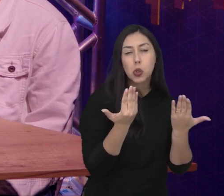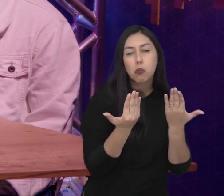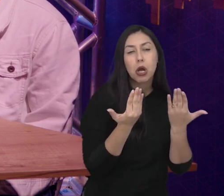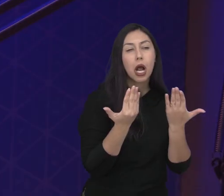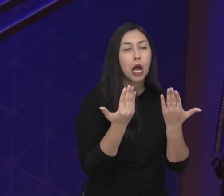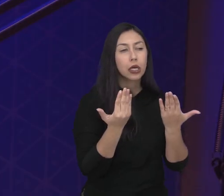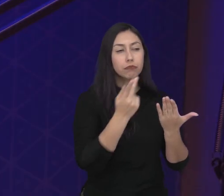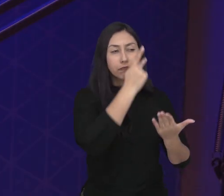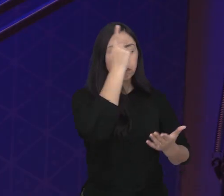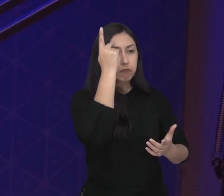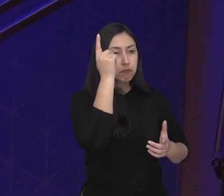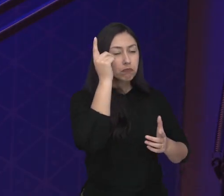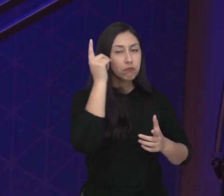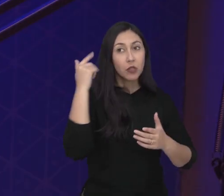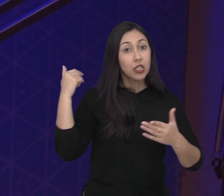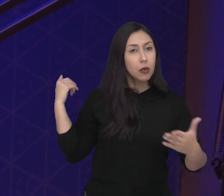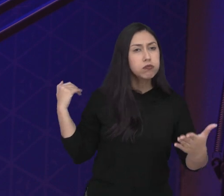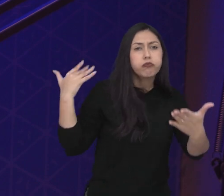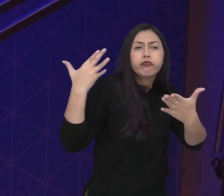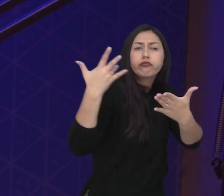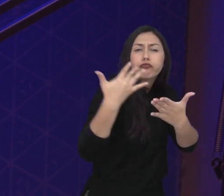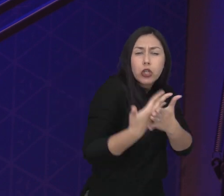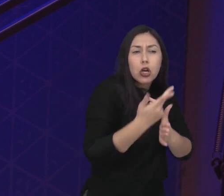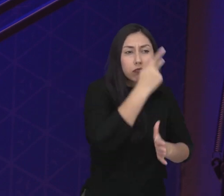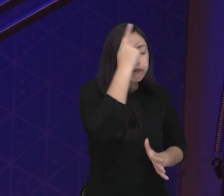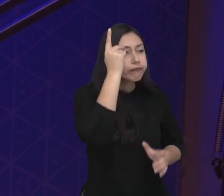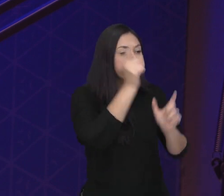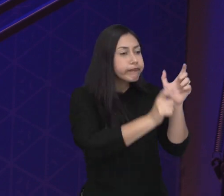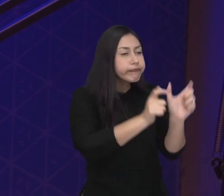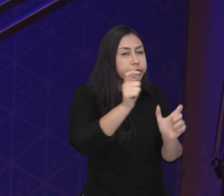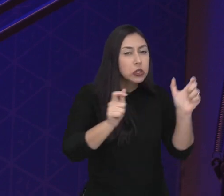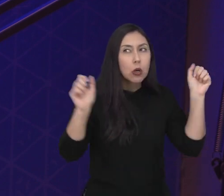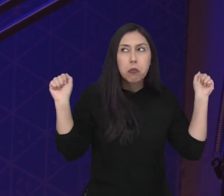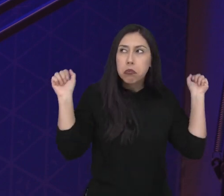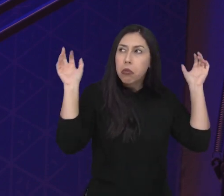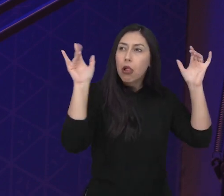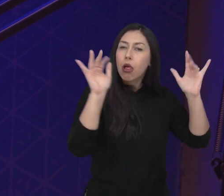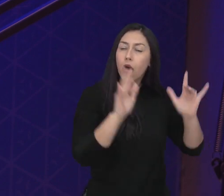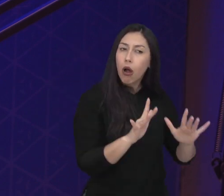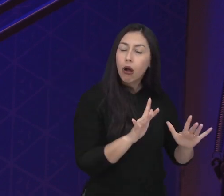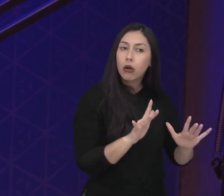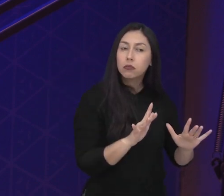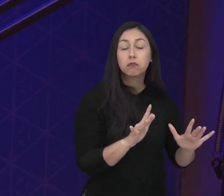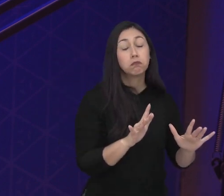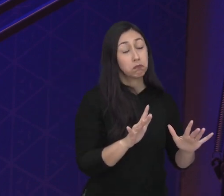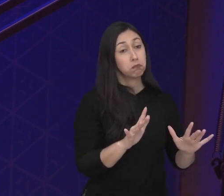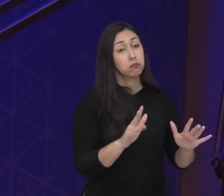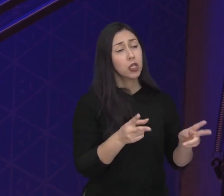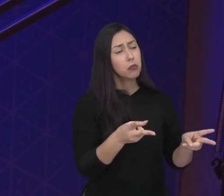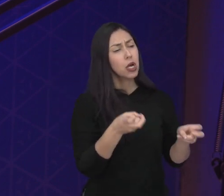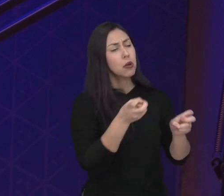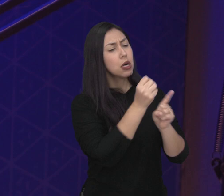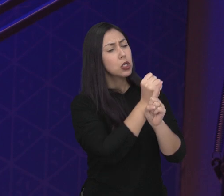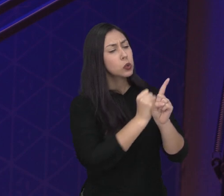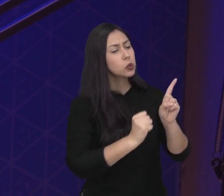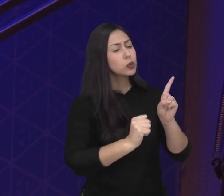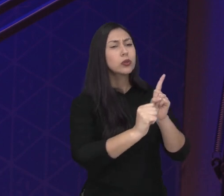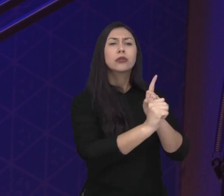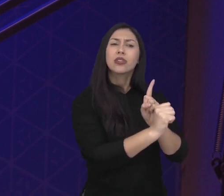que vieram para cá ao longo dos últimos séculos aqui no Brasil, nós temos uma sociedade que